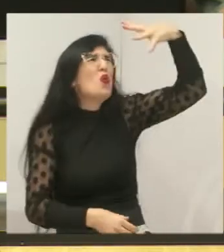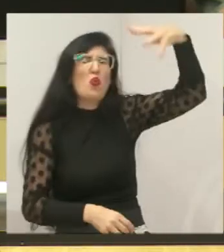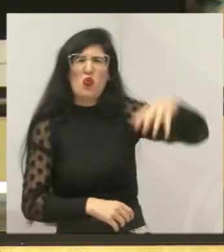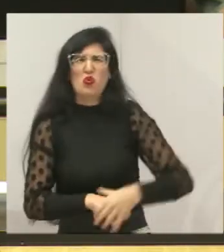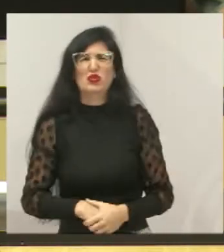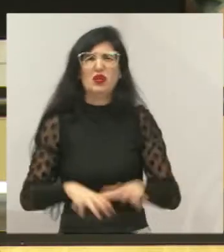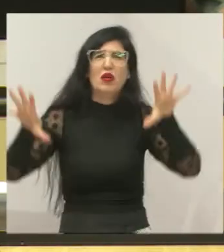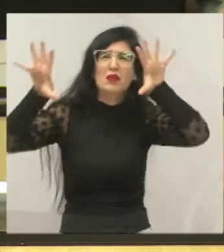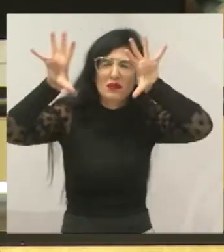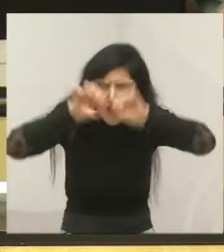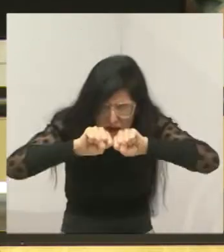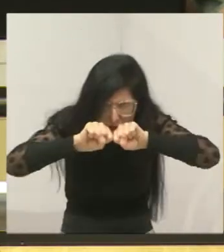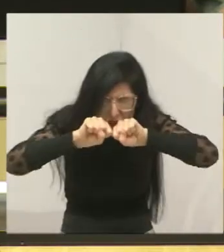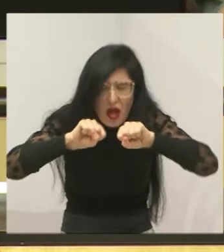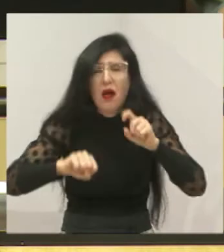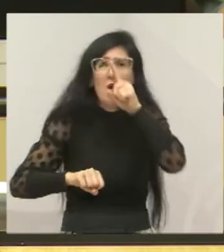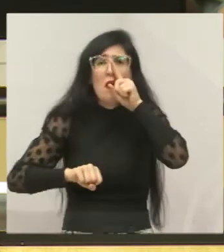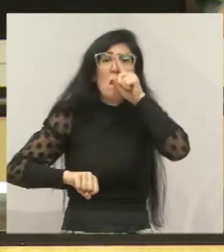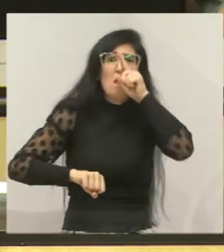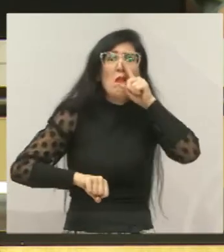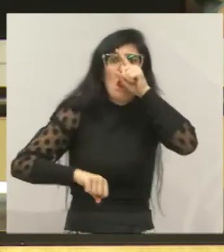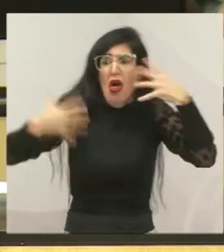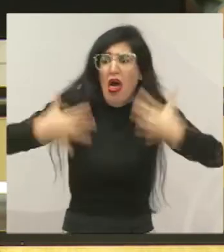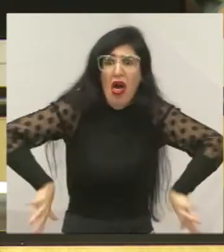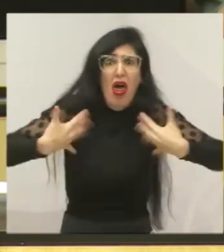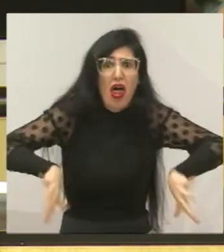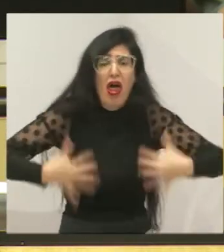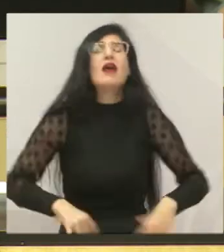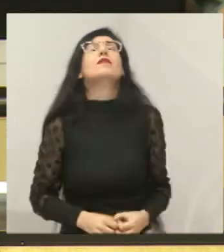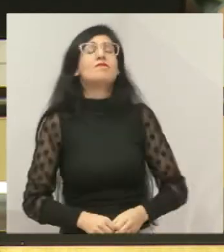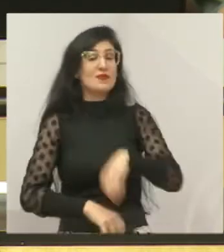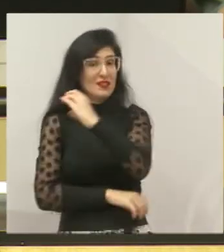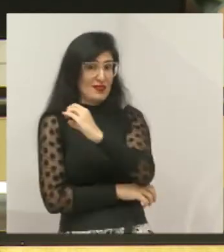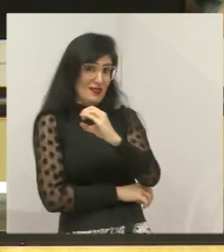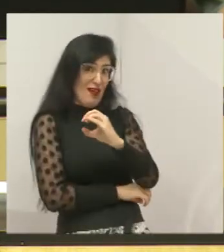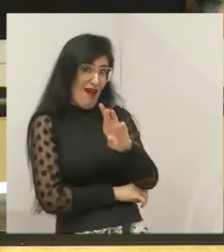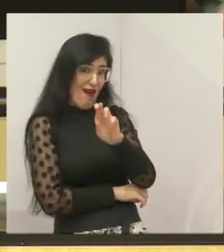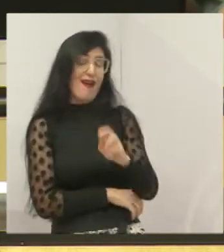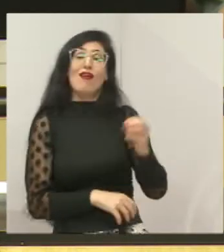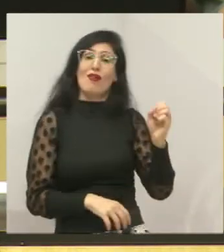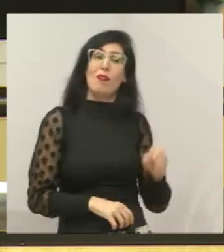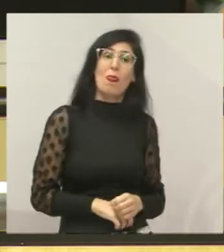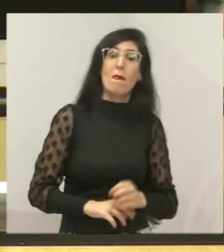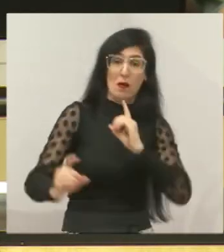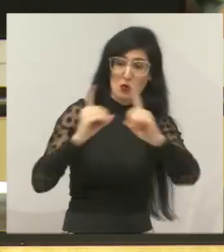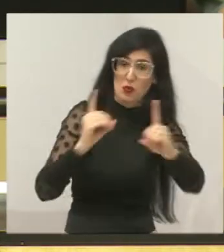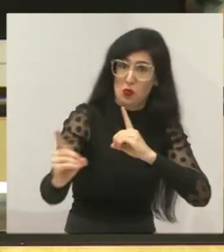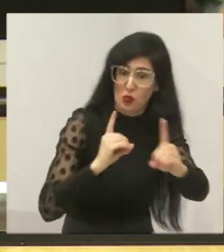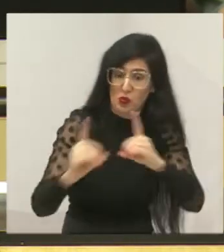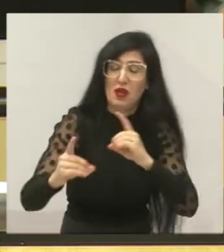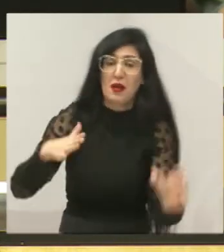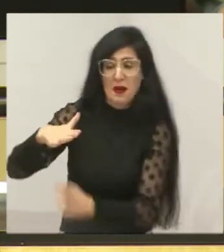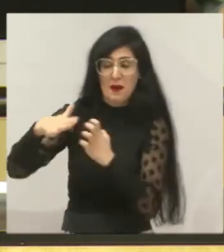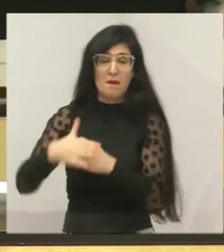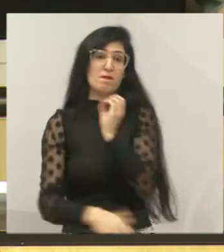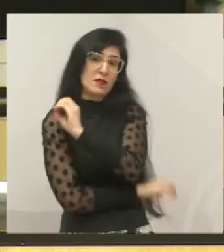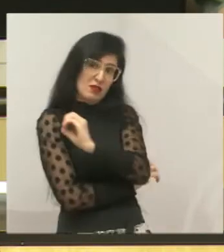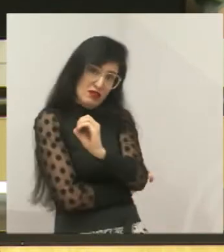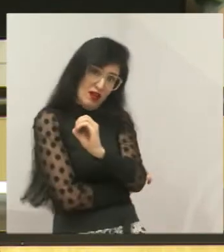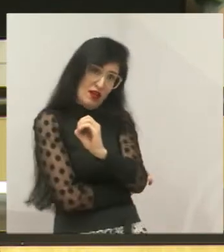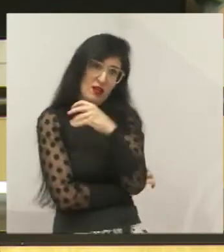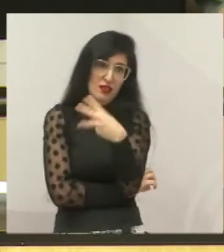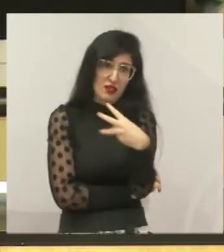resposta a uma solicitação, a CCR Nova Dutra, através do AT